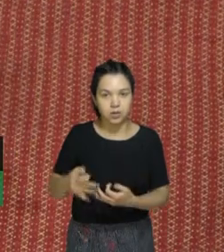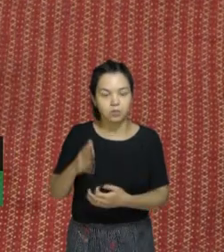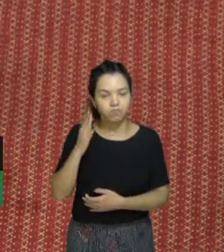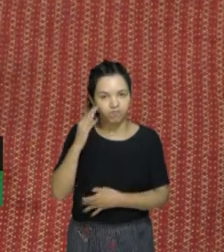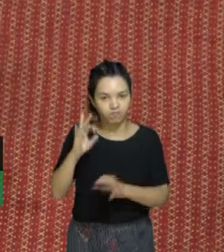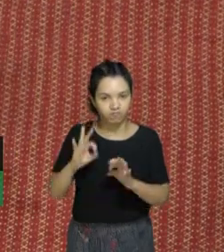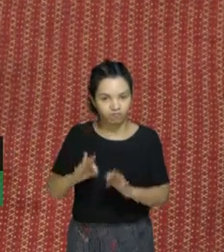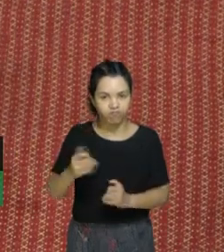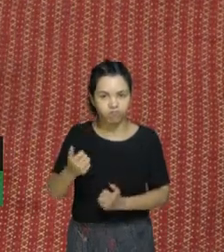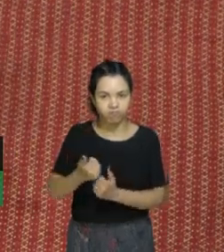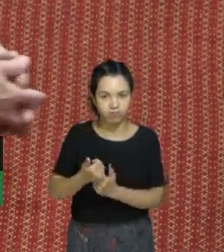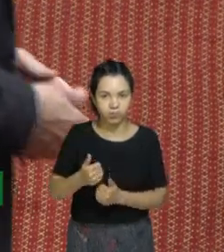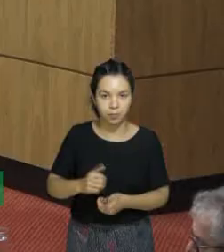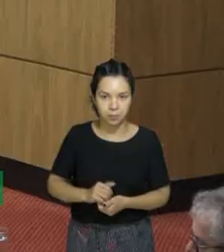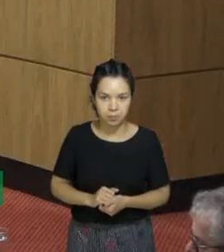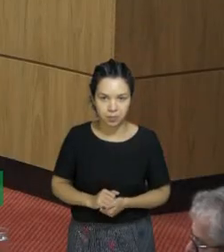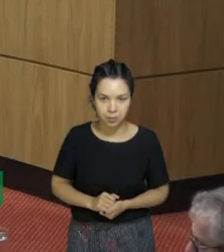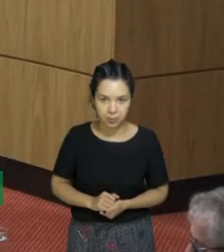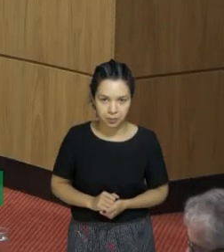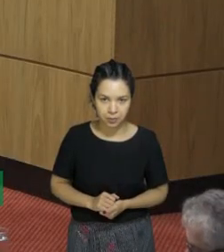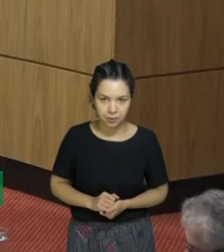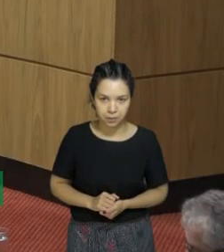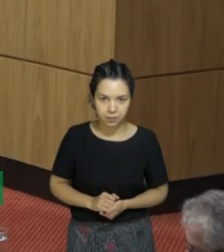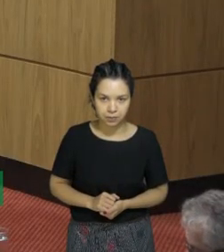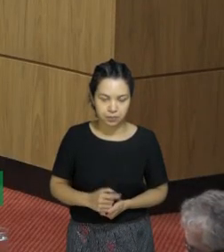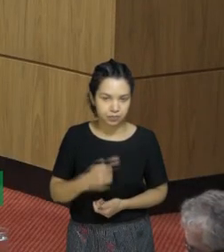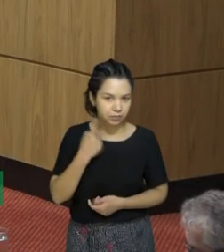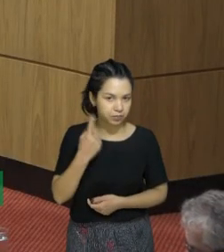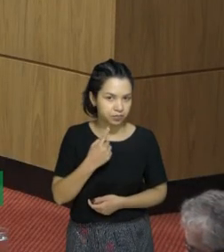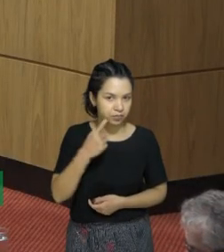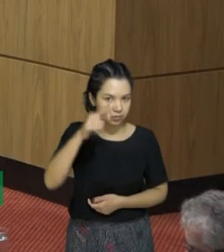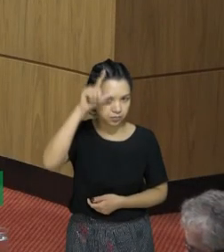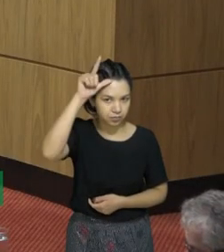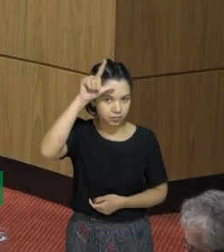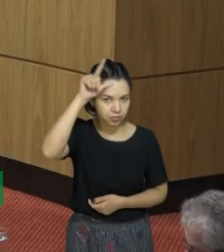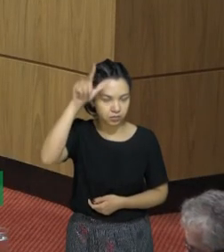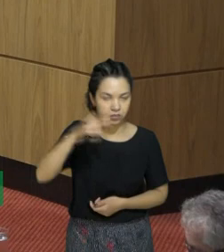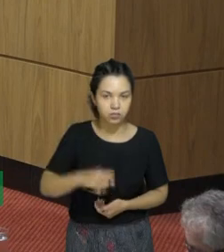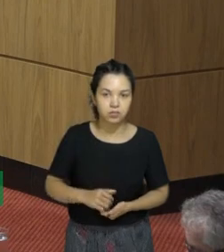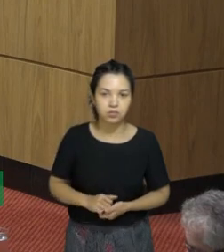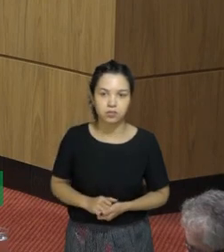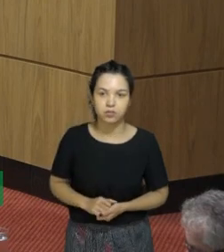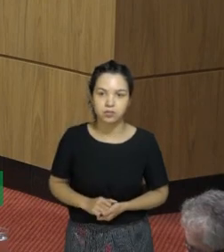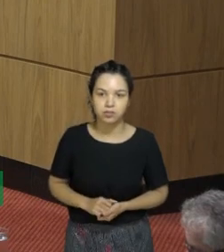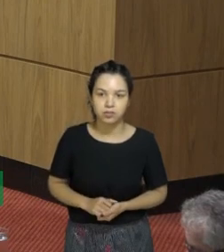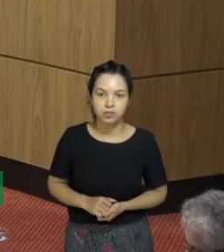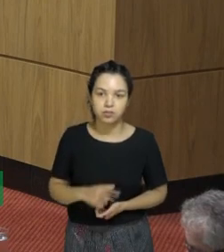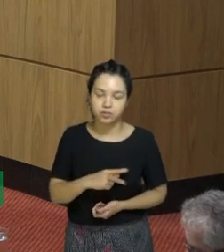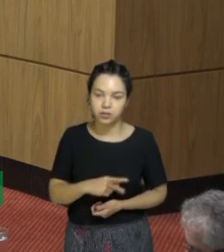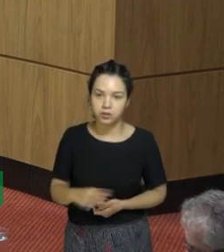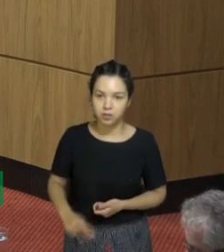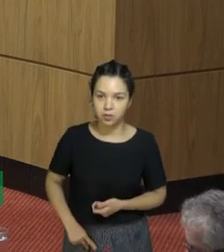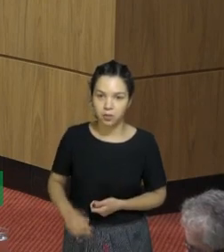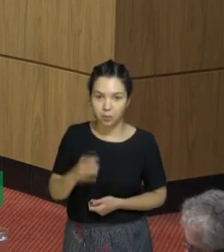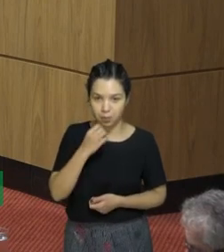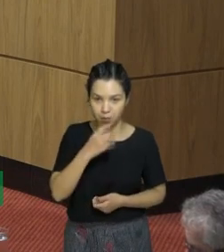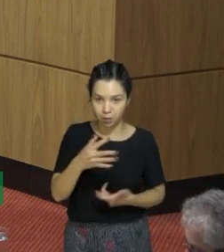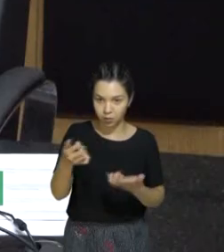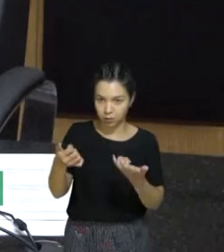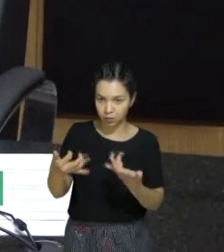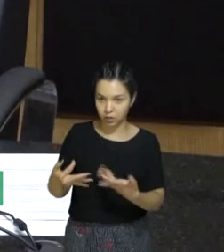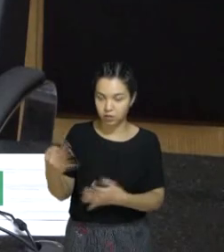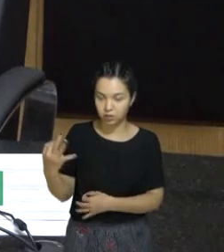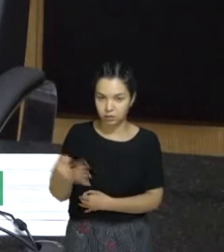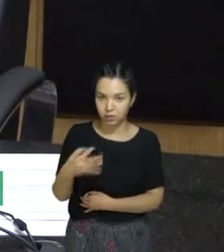o nosso apoio. Com a palavra o deputado Sargento Lima. Presidente, é bom, muito bem levantado esse assunto pelo